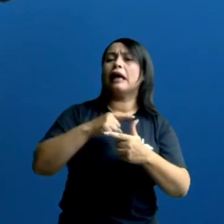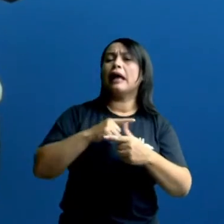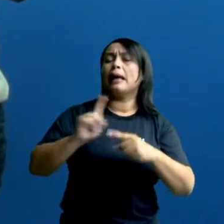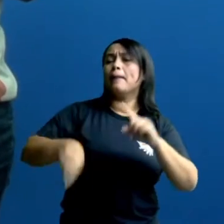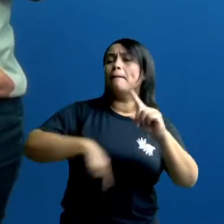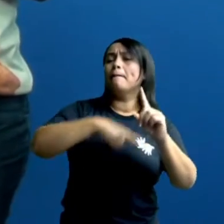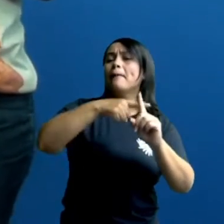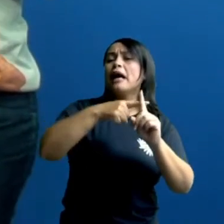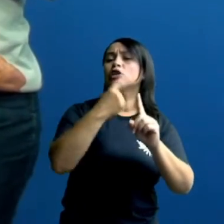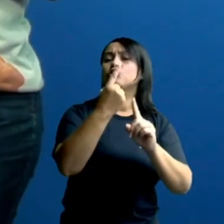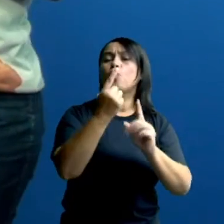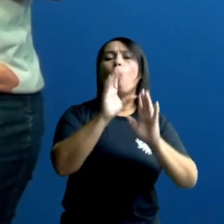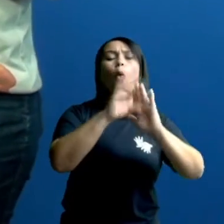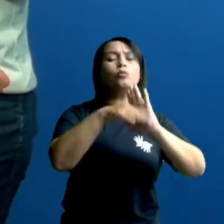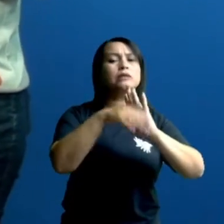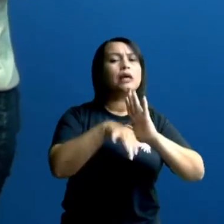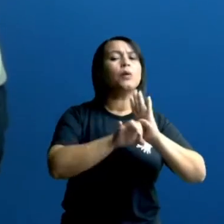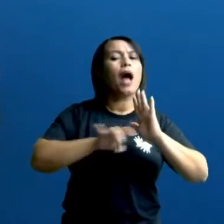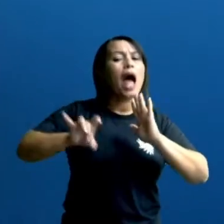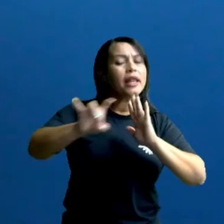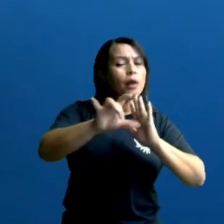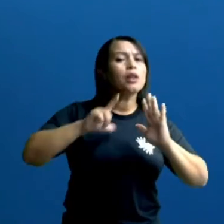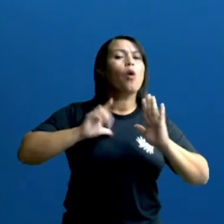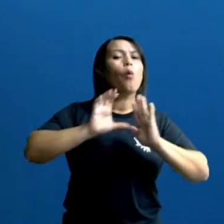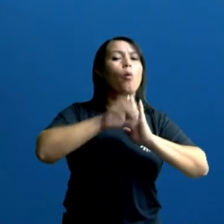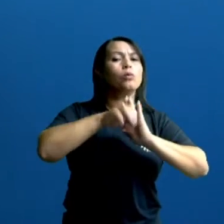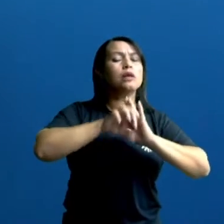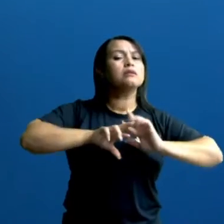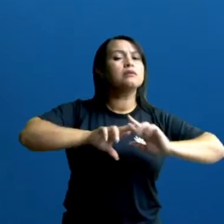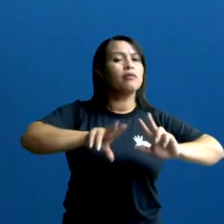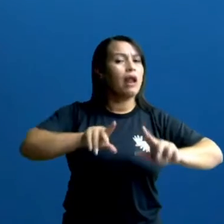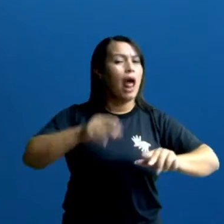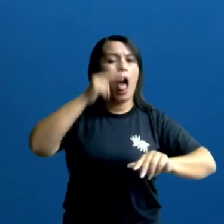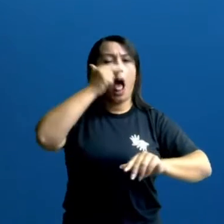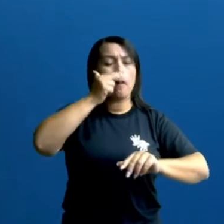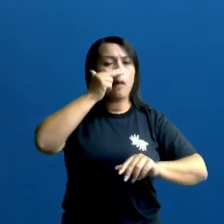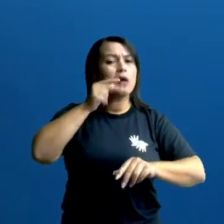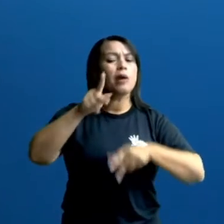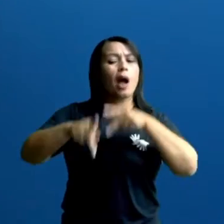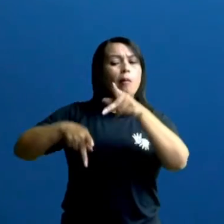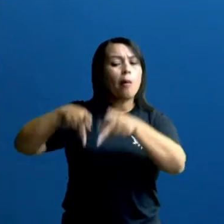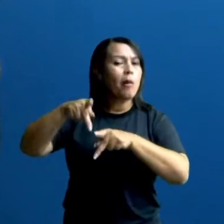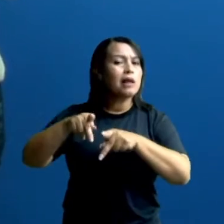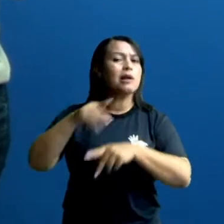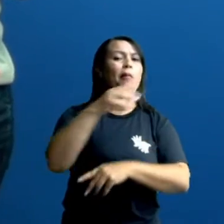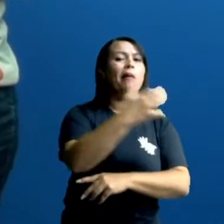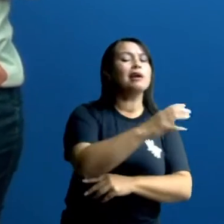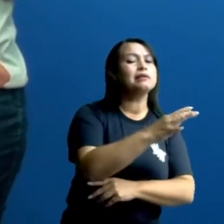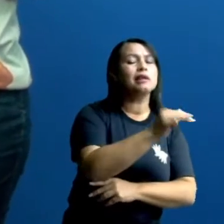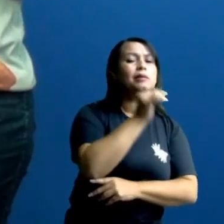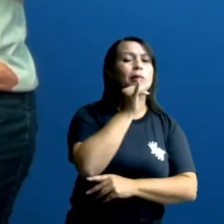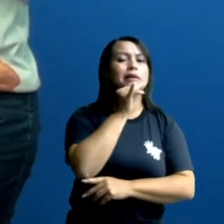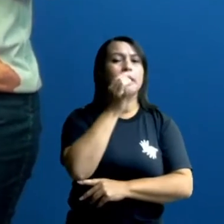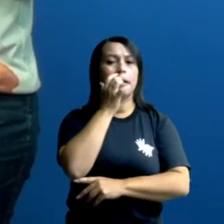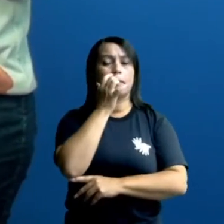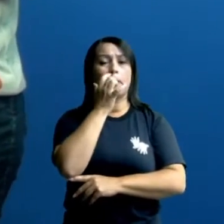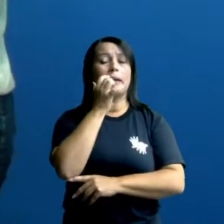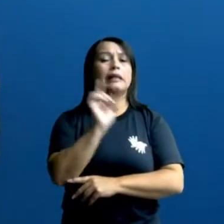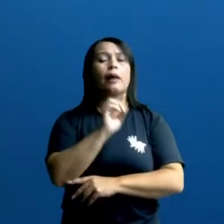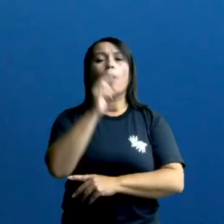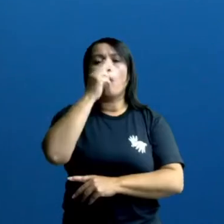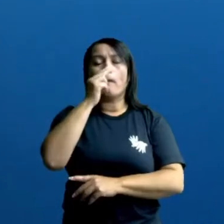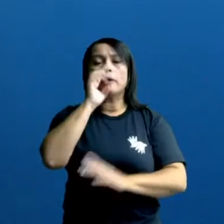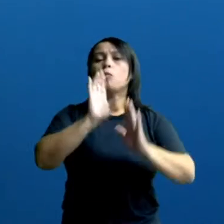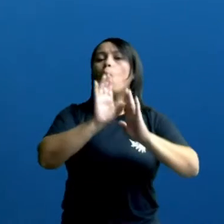cada ciência, ela vai ter um conceito diferente. Não é a mesma coisa de população para ciências, por exemplo, né? Não é o